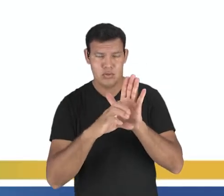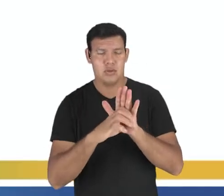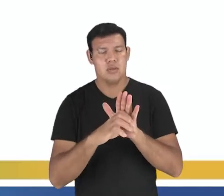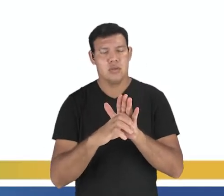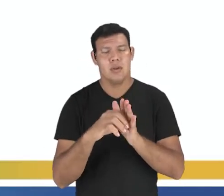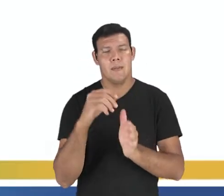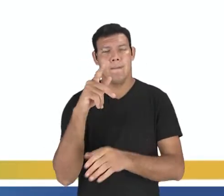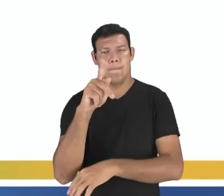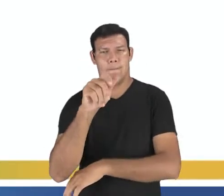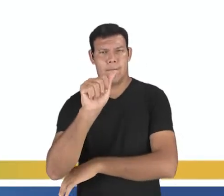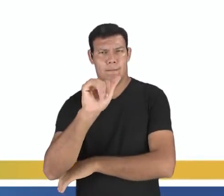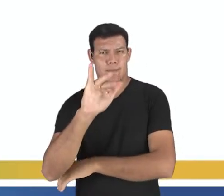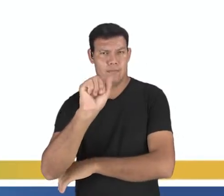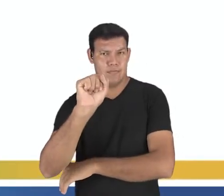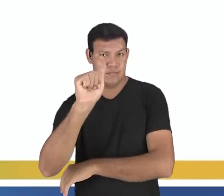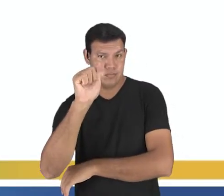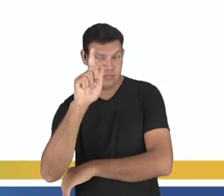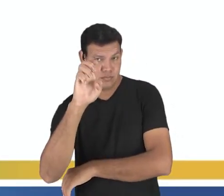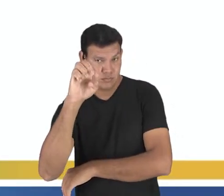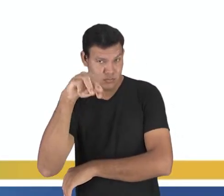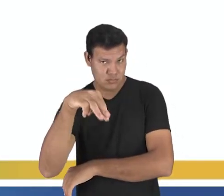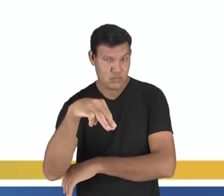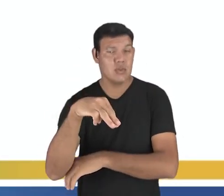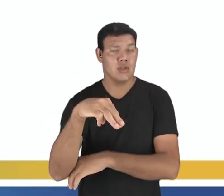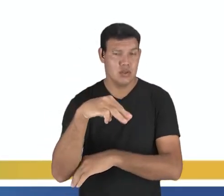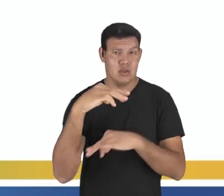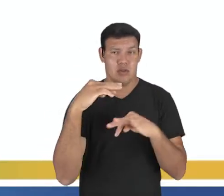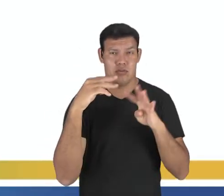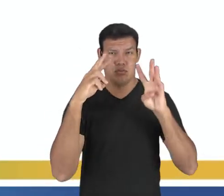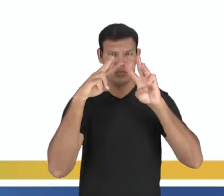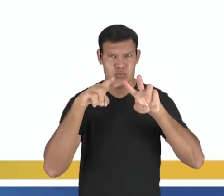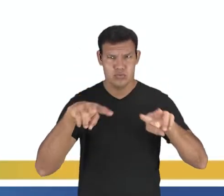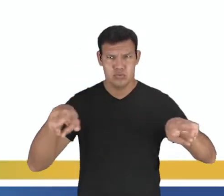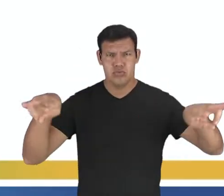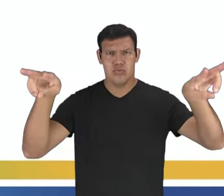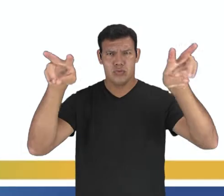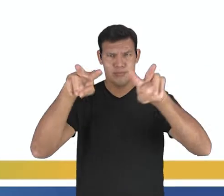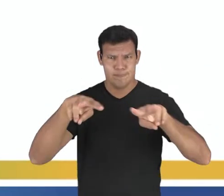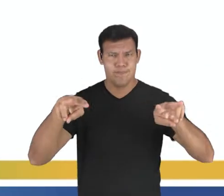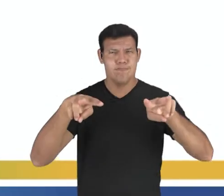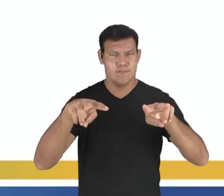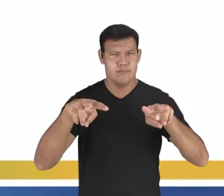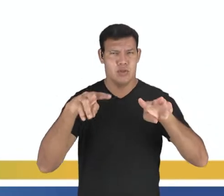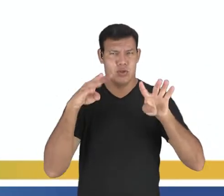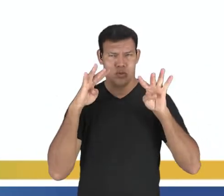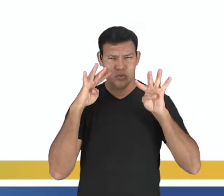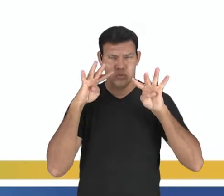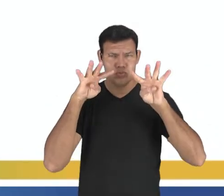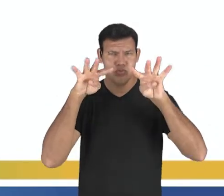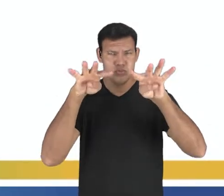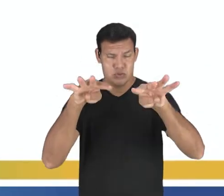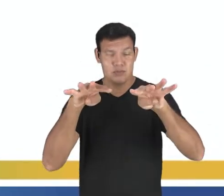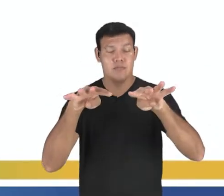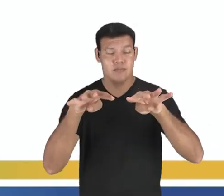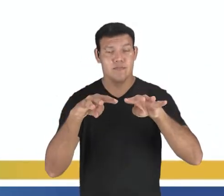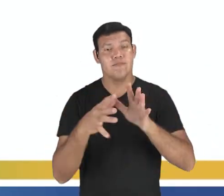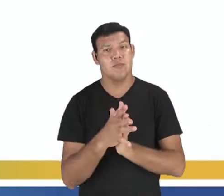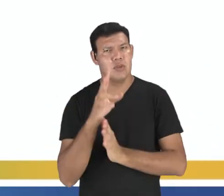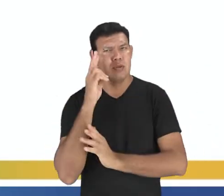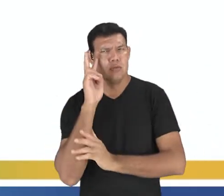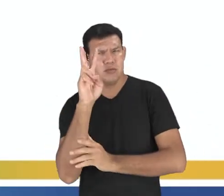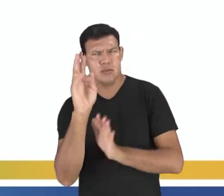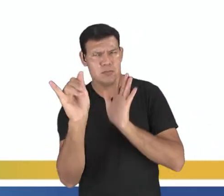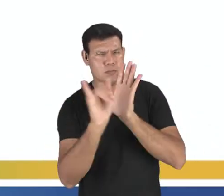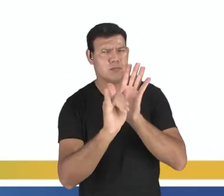viu que basicamente paisagem é tudo aquilo que a nossa vista consegue alcançar, certo? Tudo aquilo que a gente consegue ver e